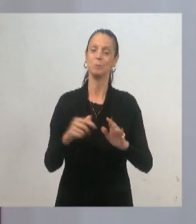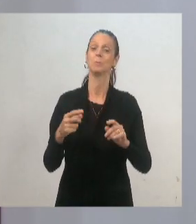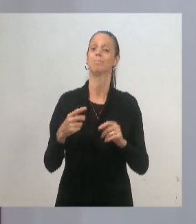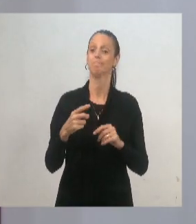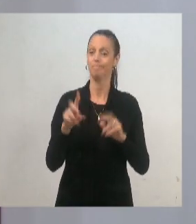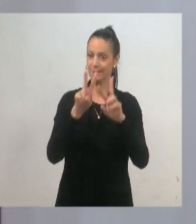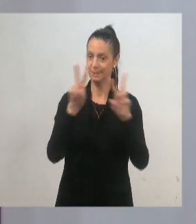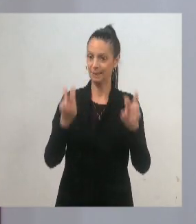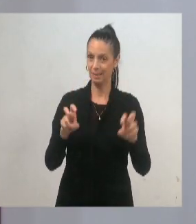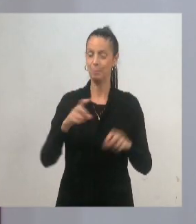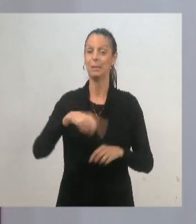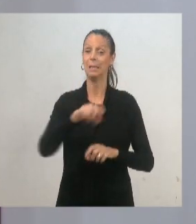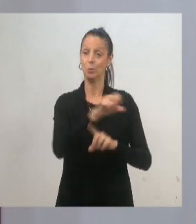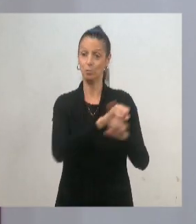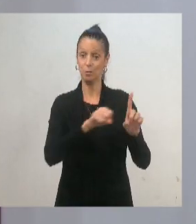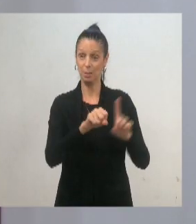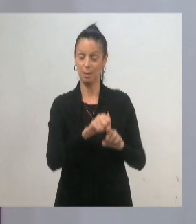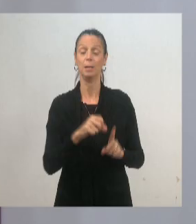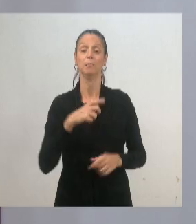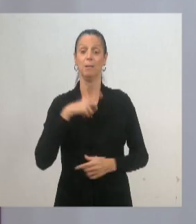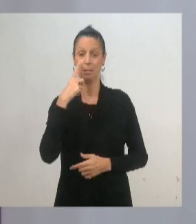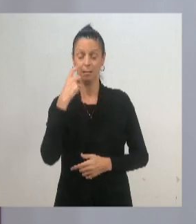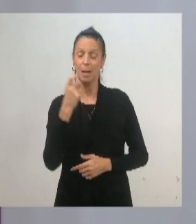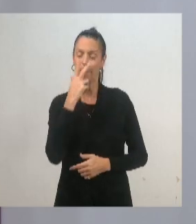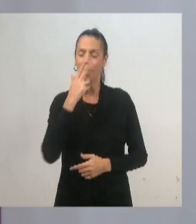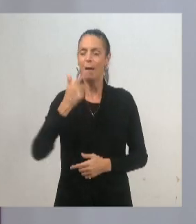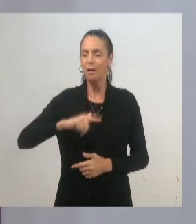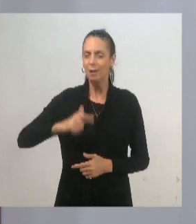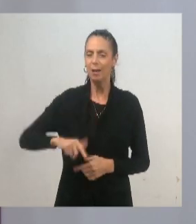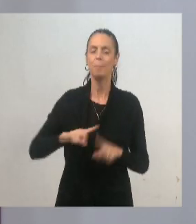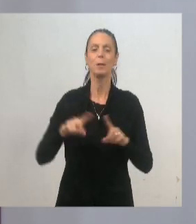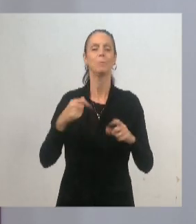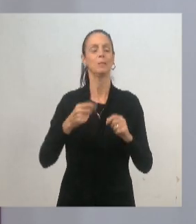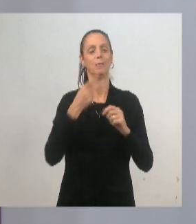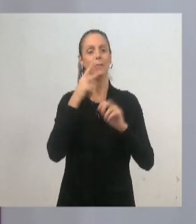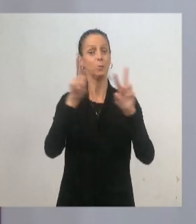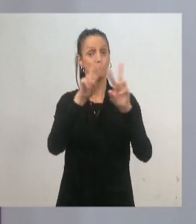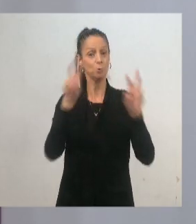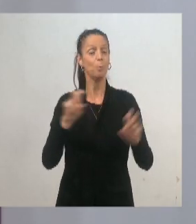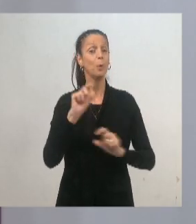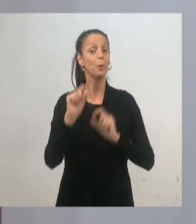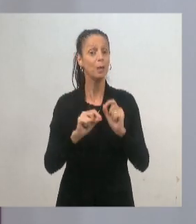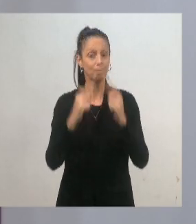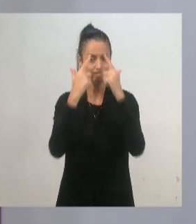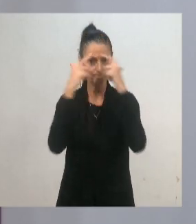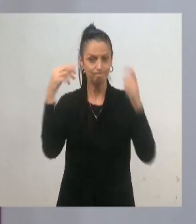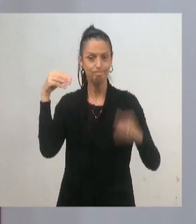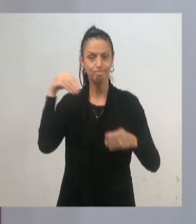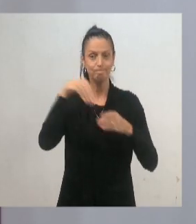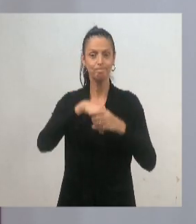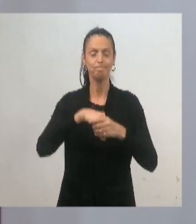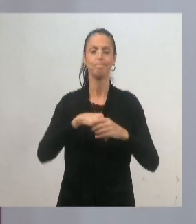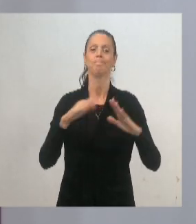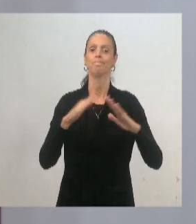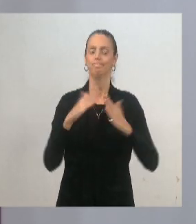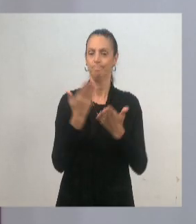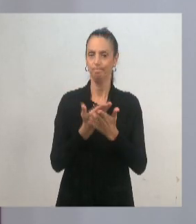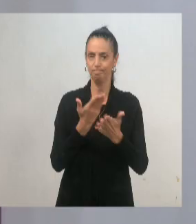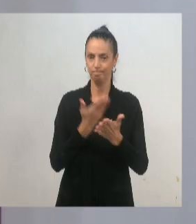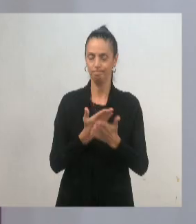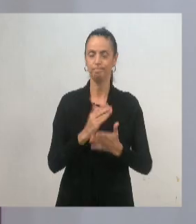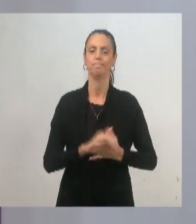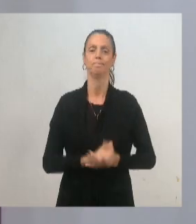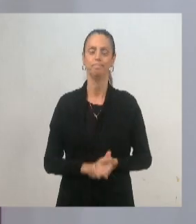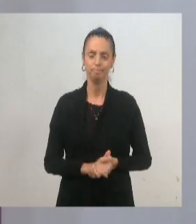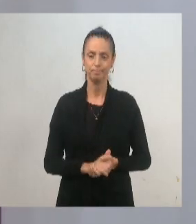sociedade. Parece repetitivo, mas precisamos falar sobre violência nas escolas. Tragicamente, nós